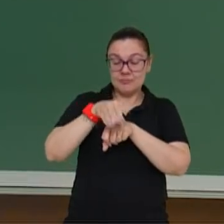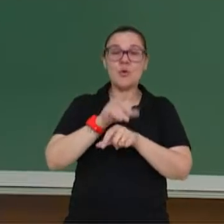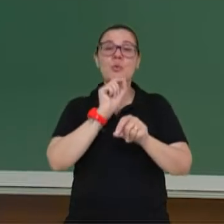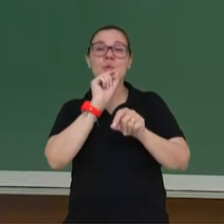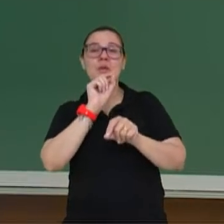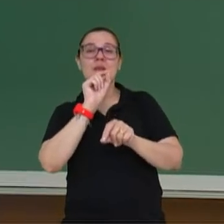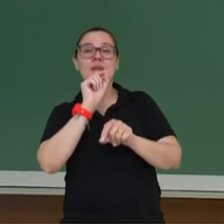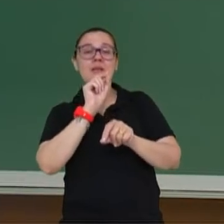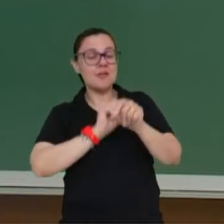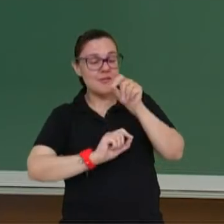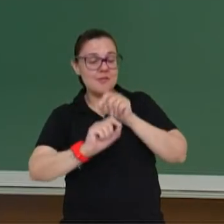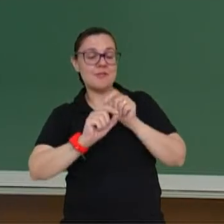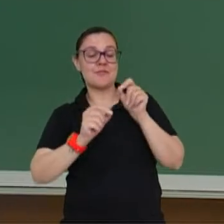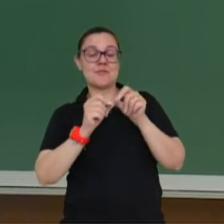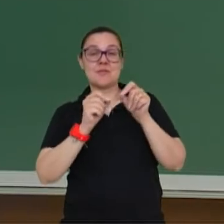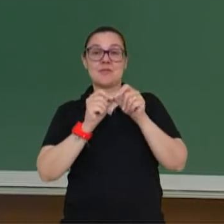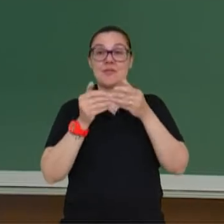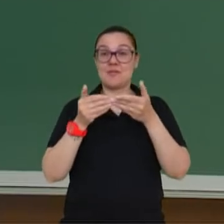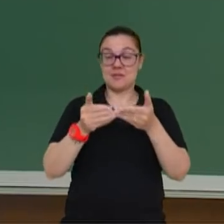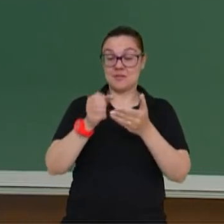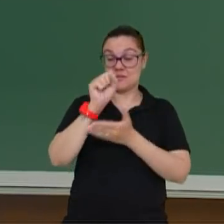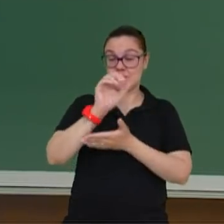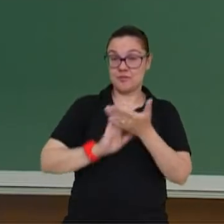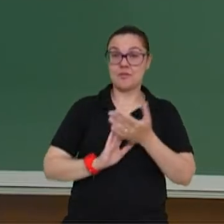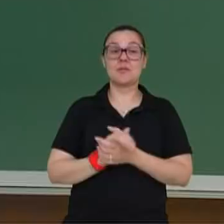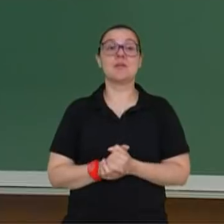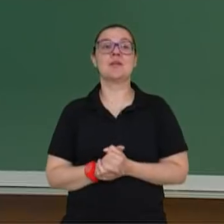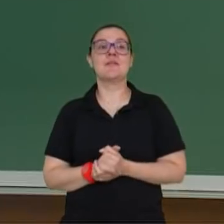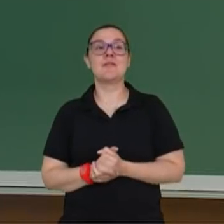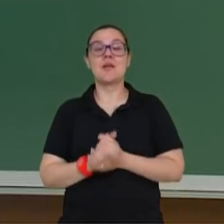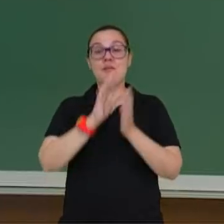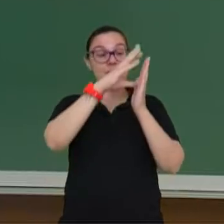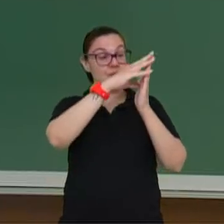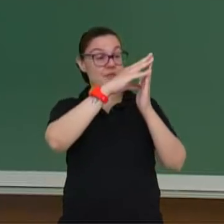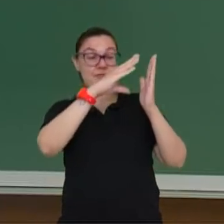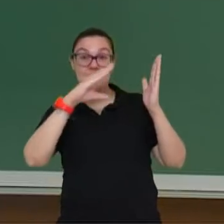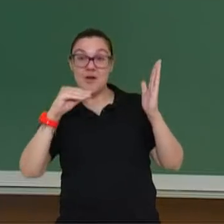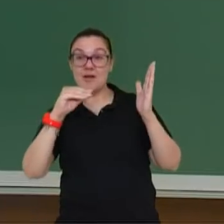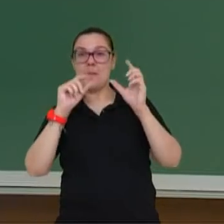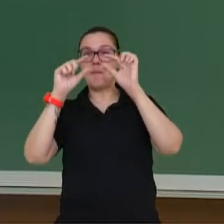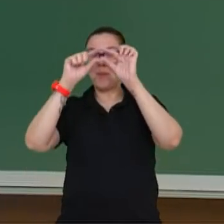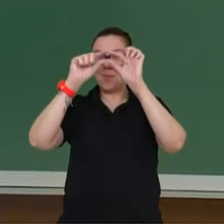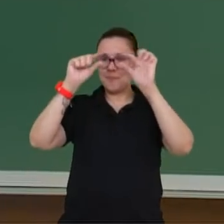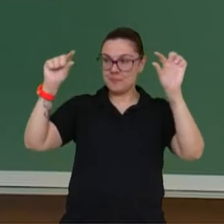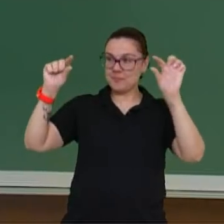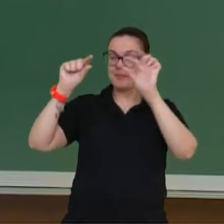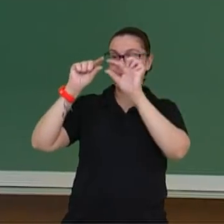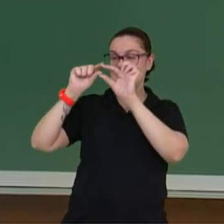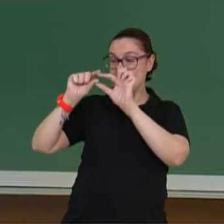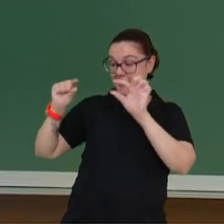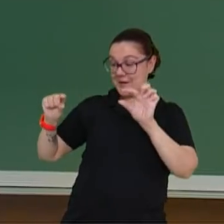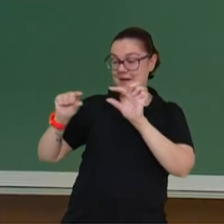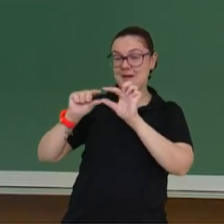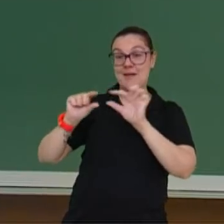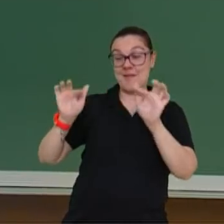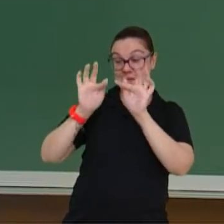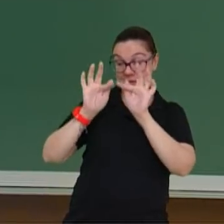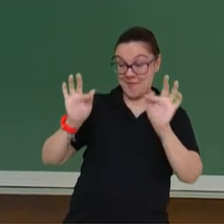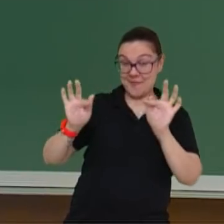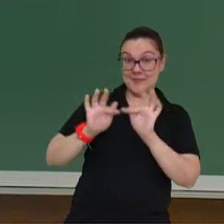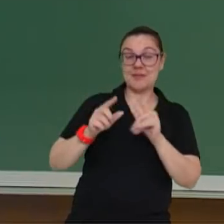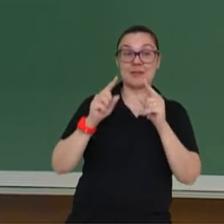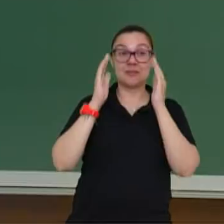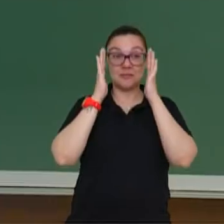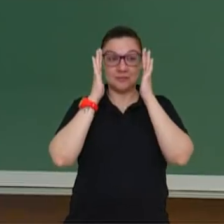que vocês farão nesse exercício? Vocês vão escrever cada oração dessa